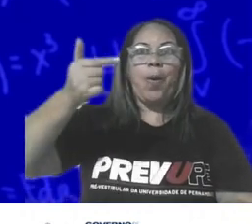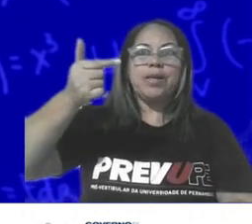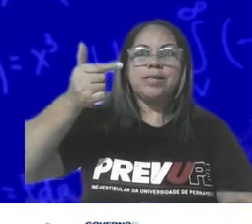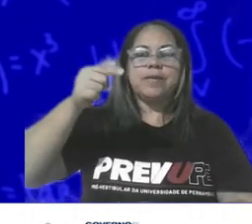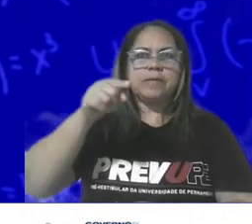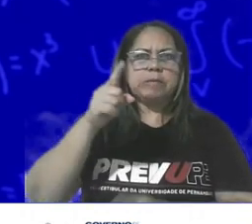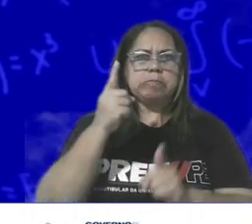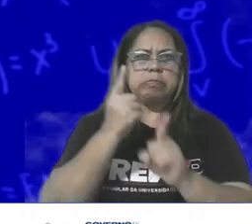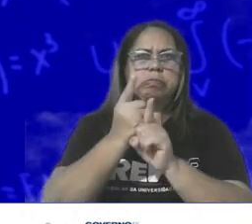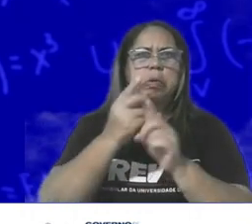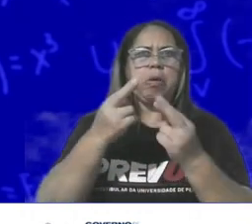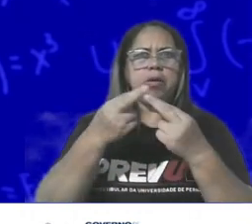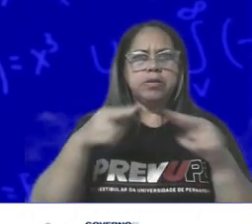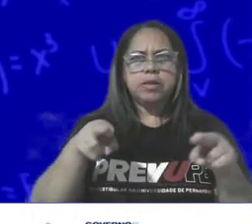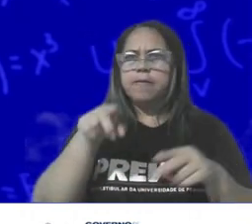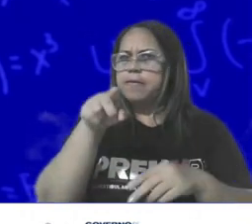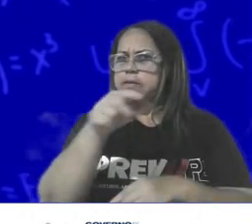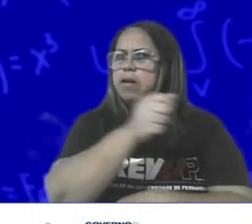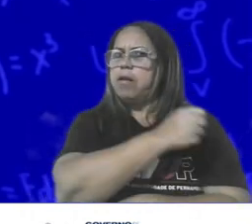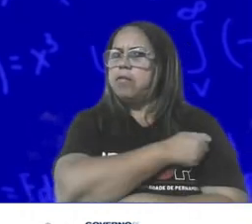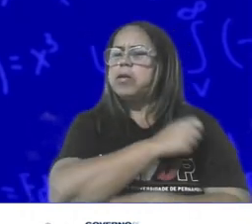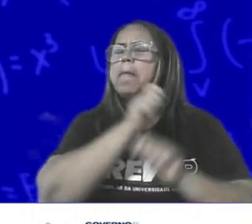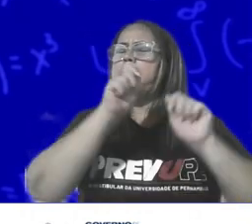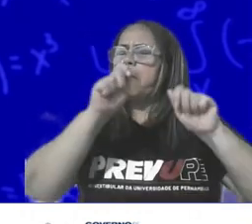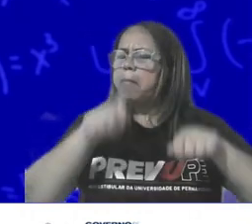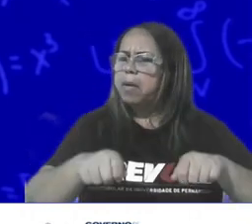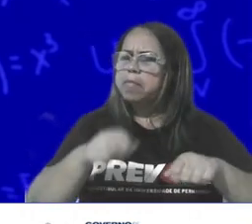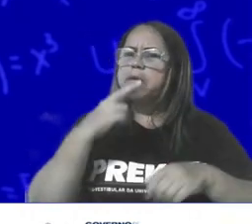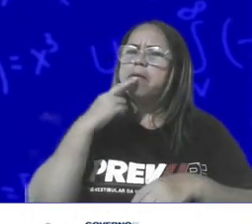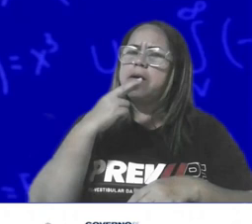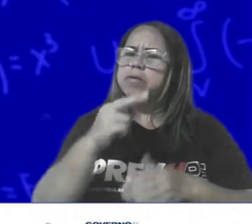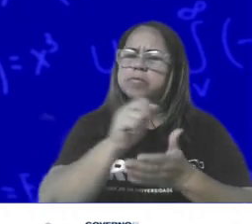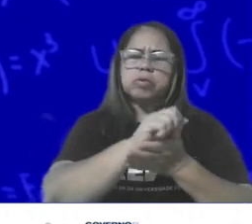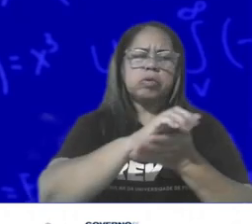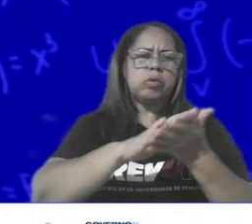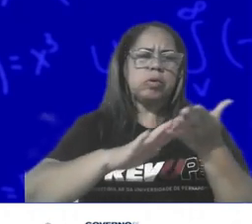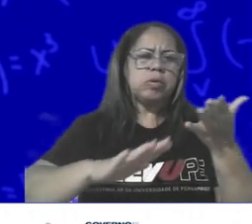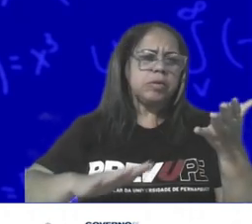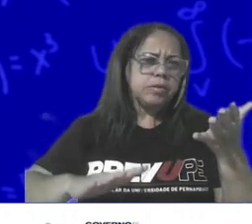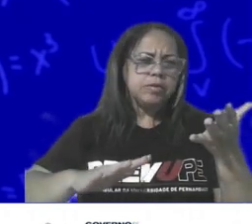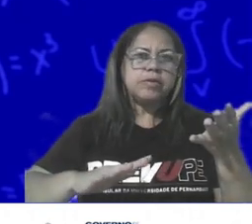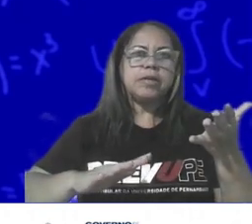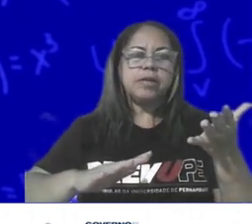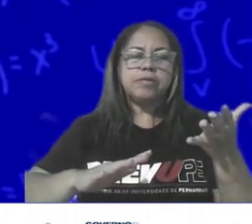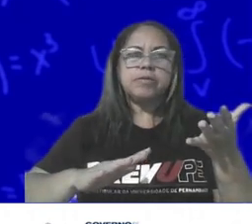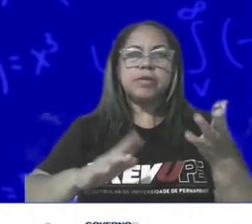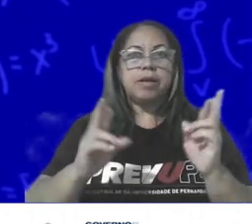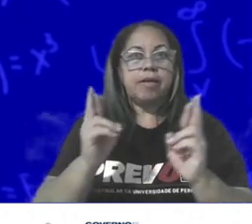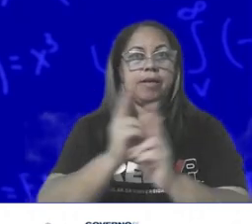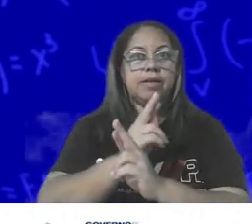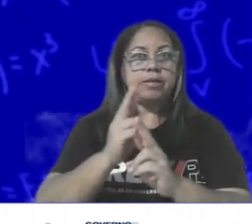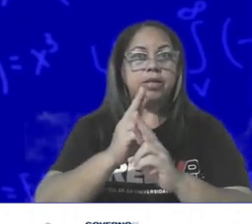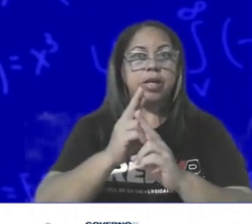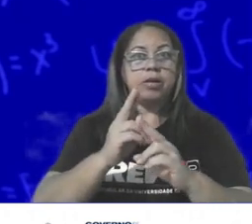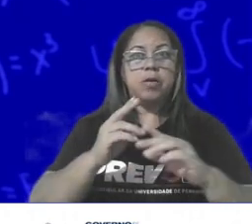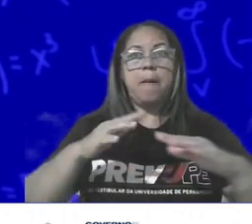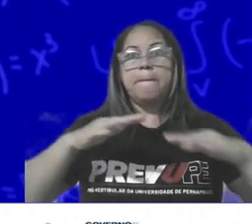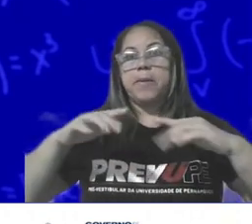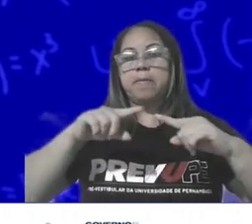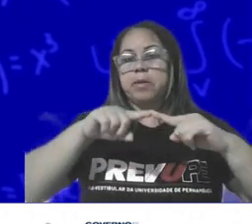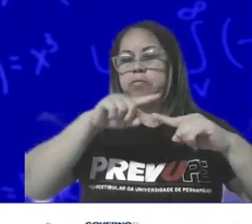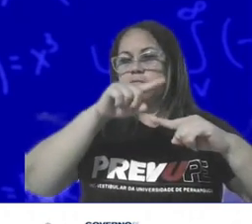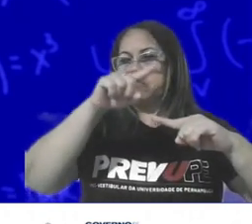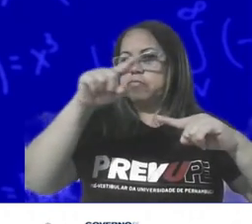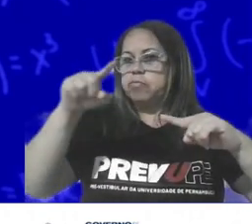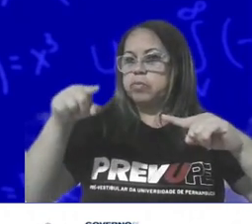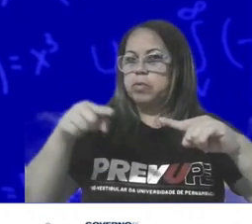este resultado, o estudante pode resolver tipicamente os problemas relacionados ao movimento circular de uma